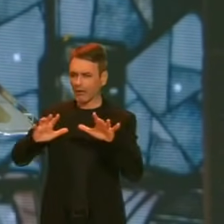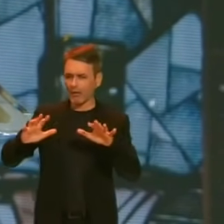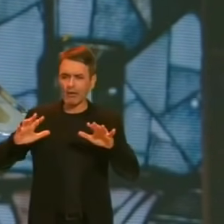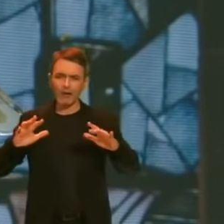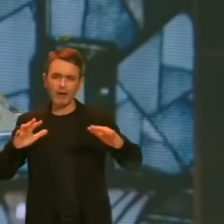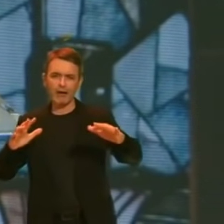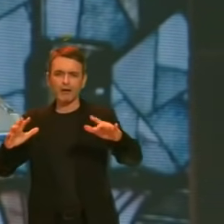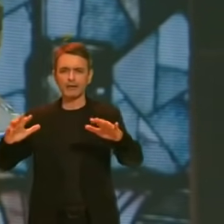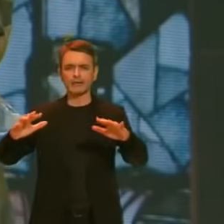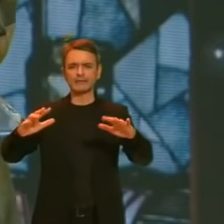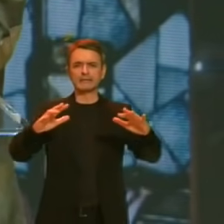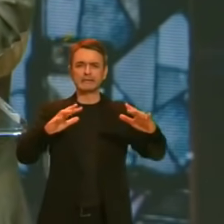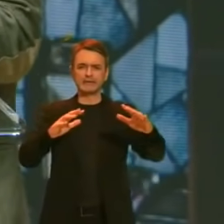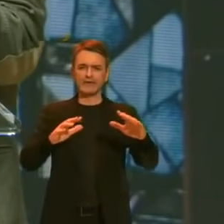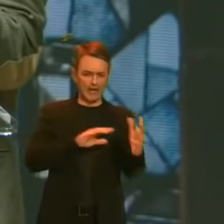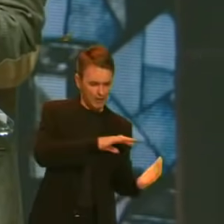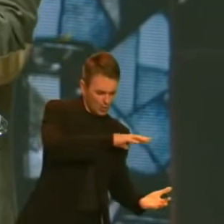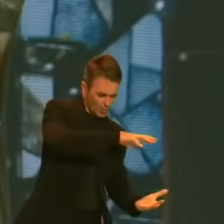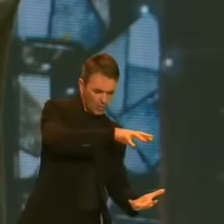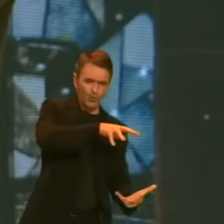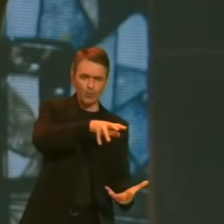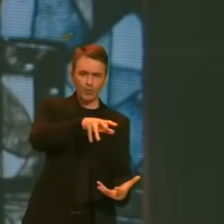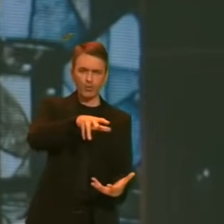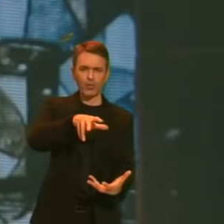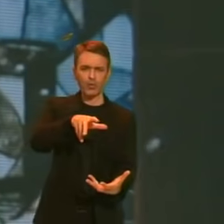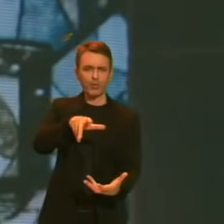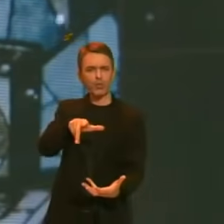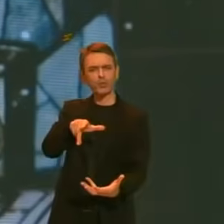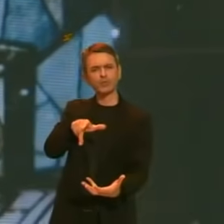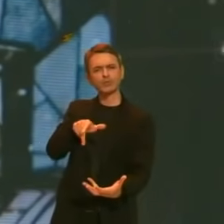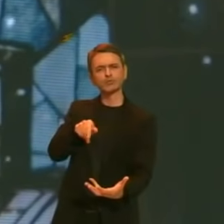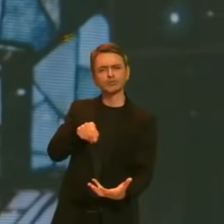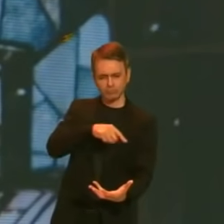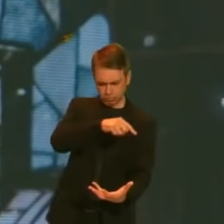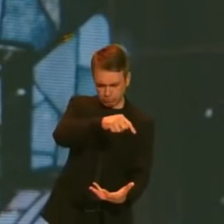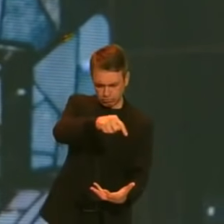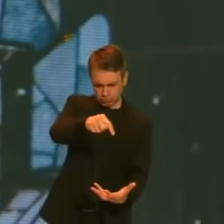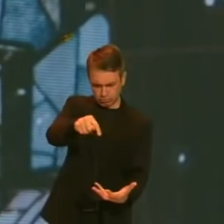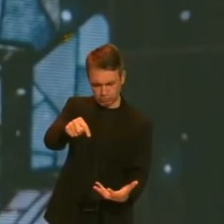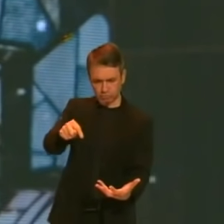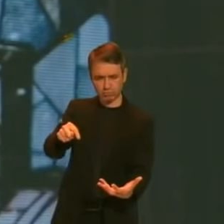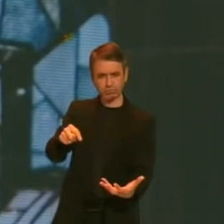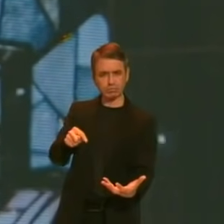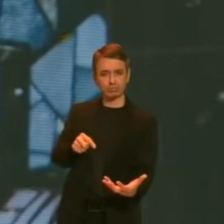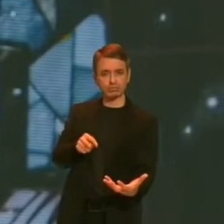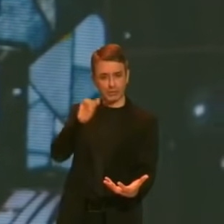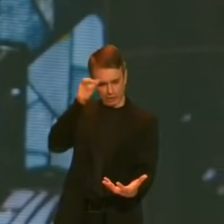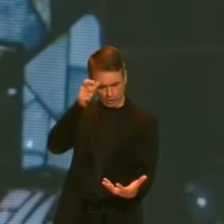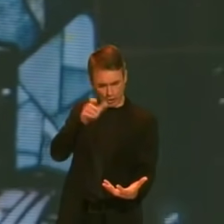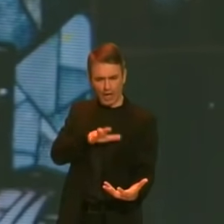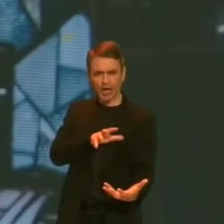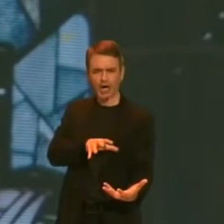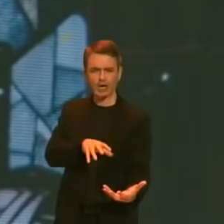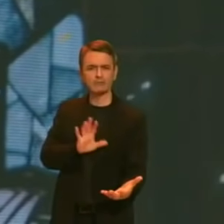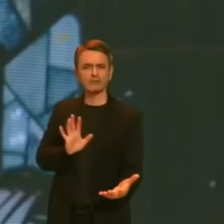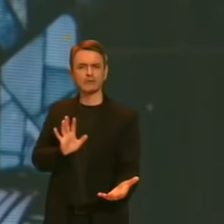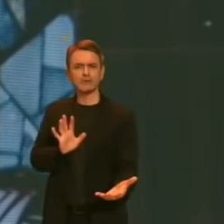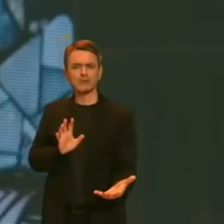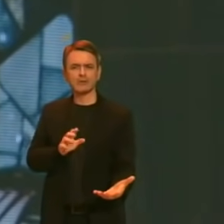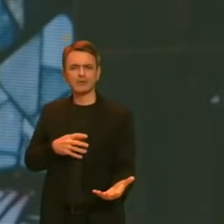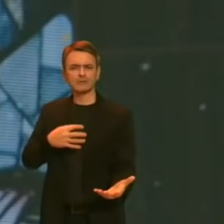tomando de forma irresistível todos os espaços, a respiração,